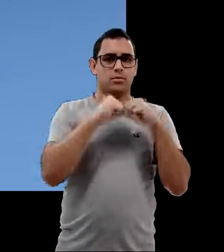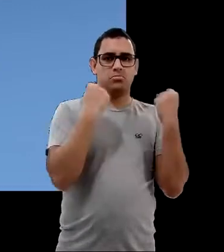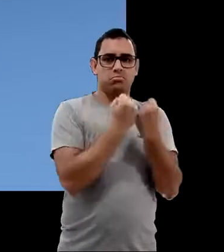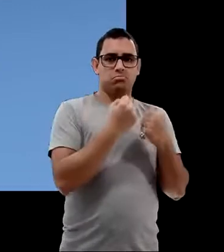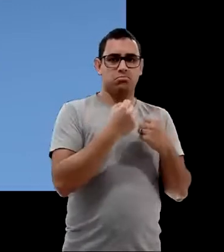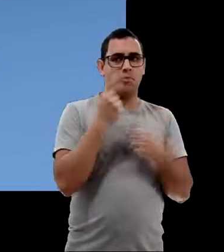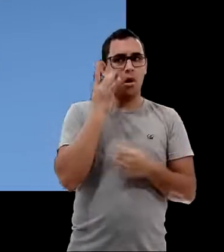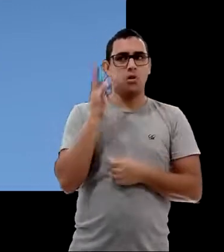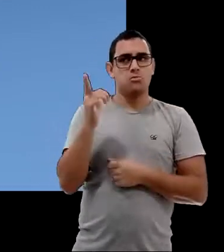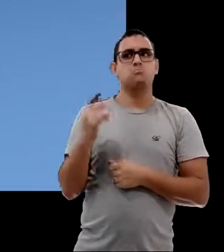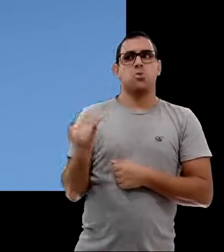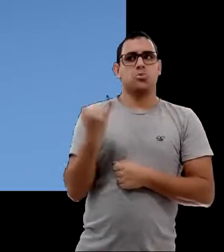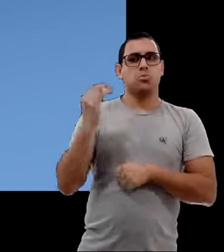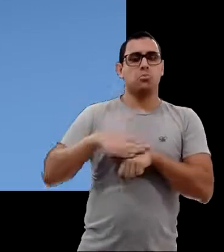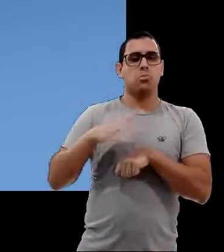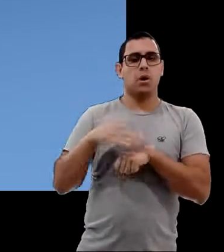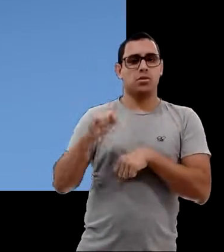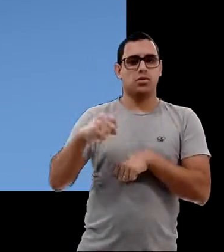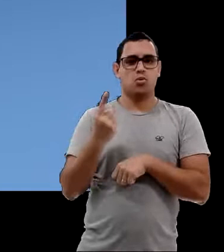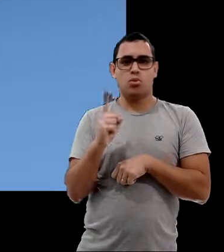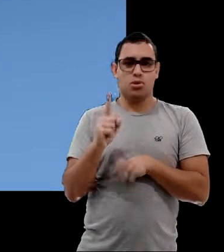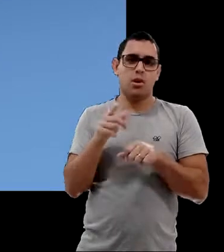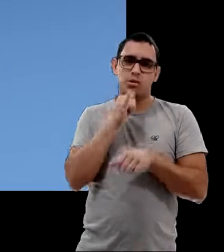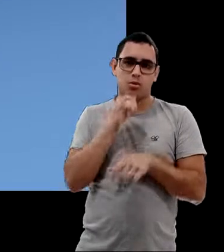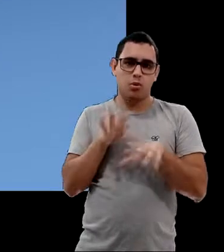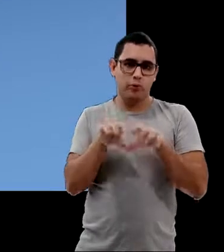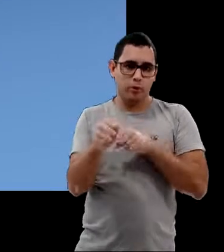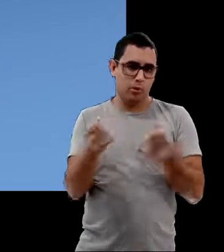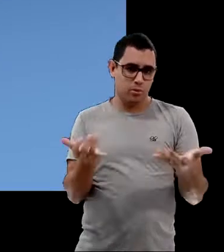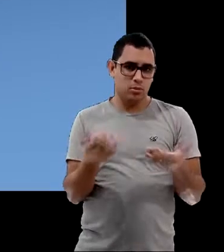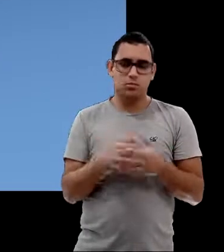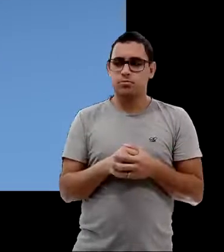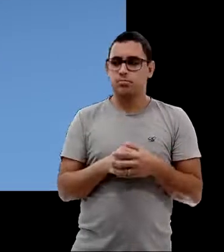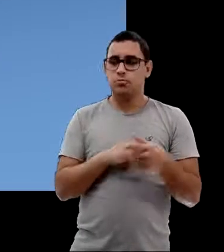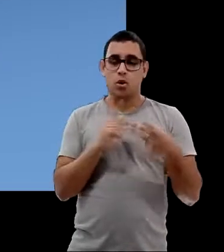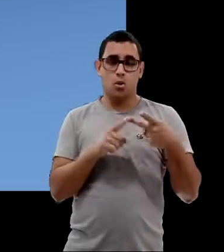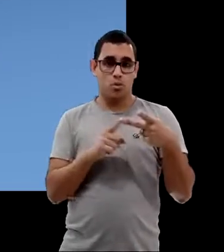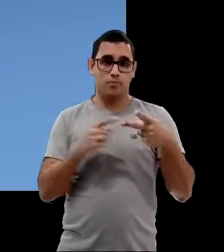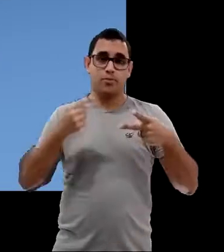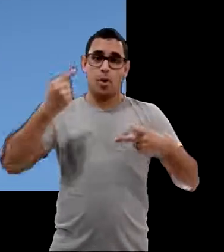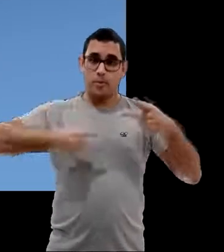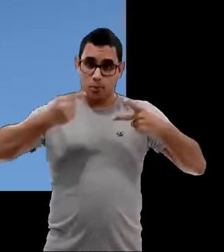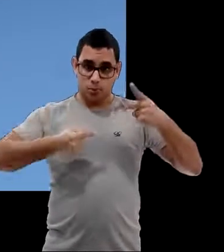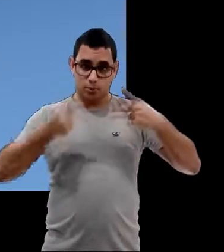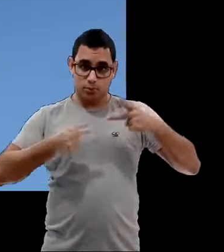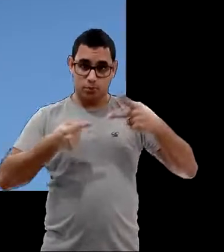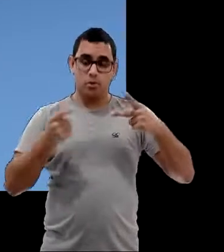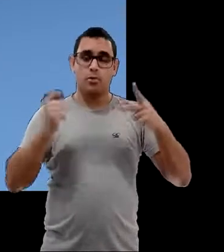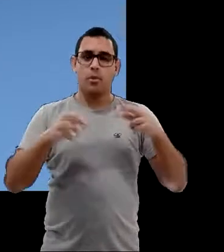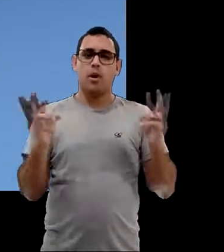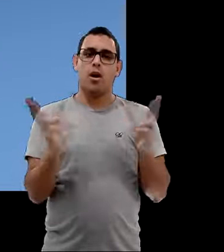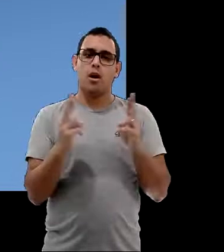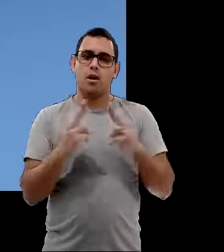pode dar ao indivíduo que se formou. Política, em relação à posição e